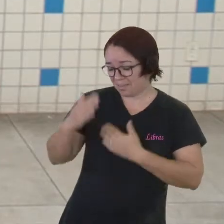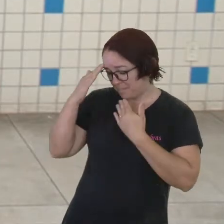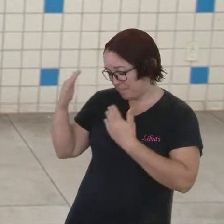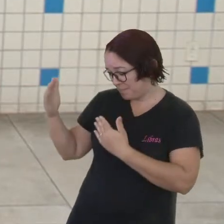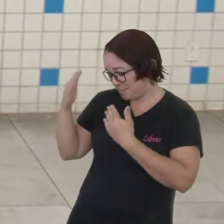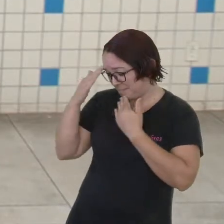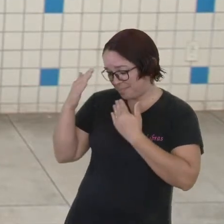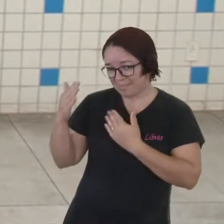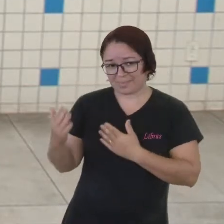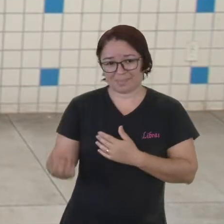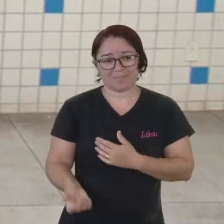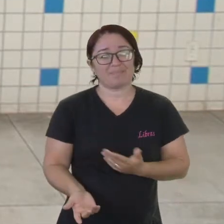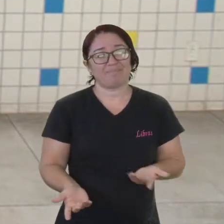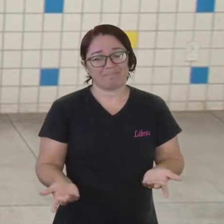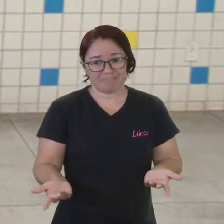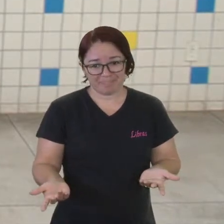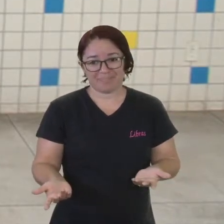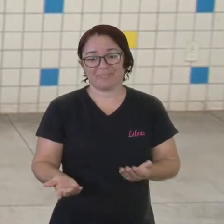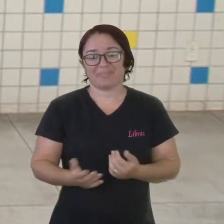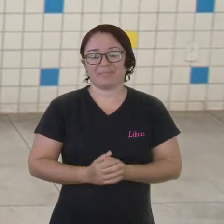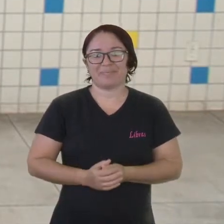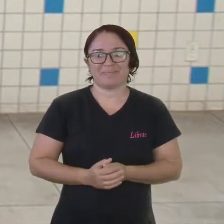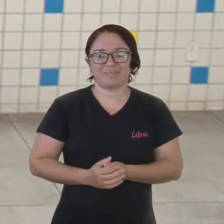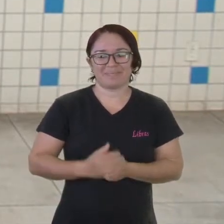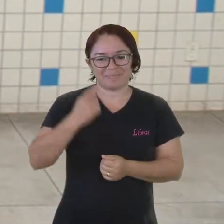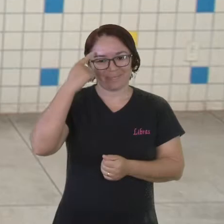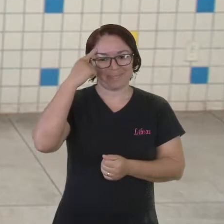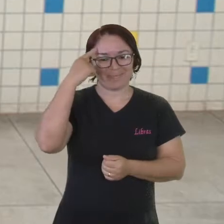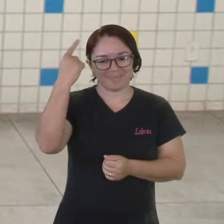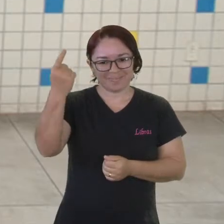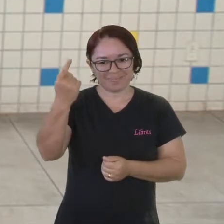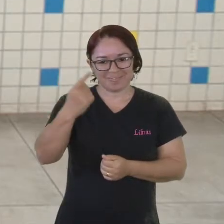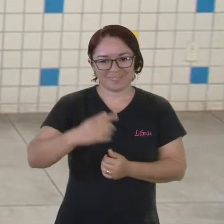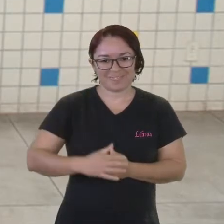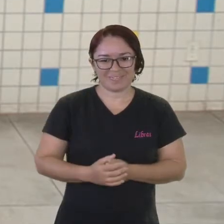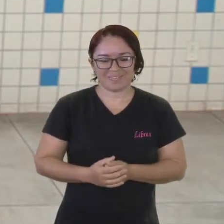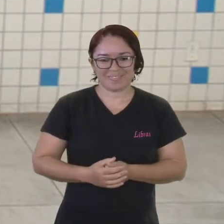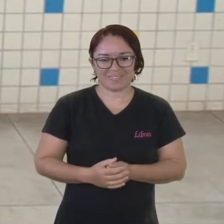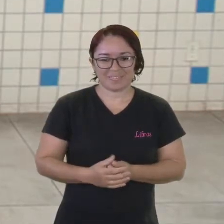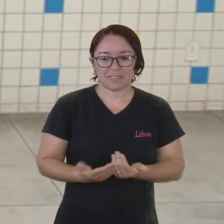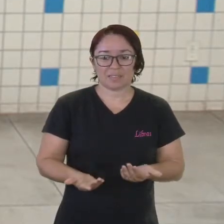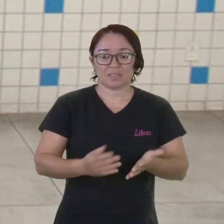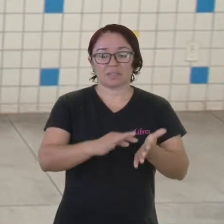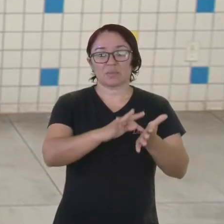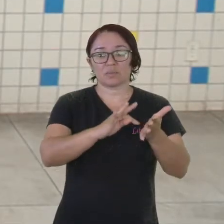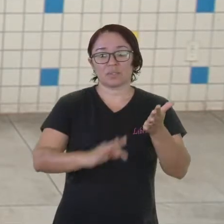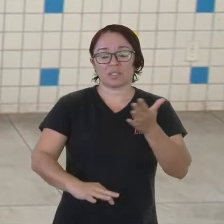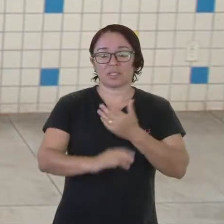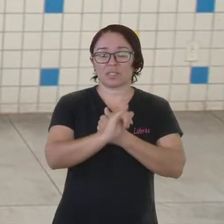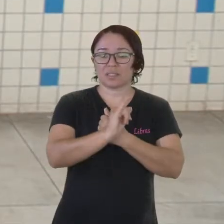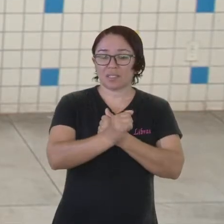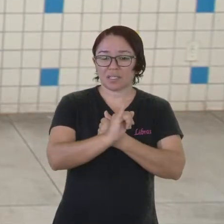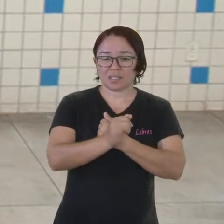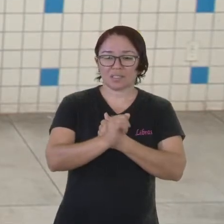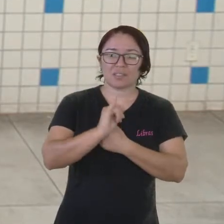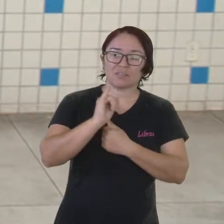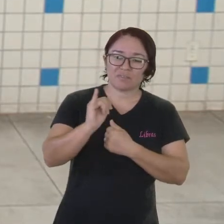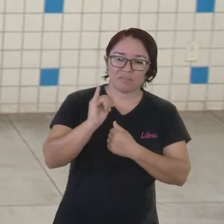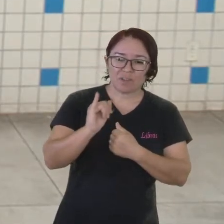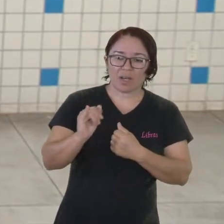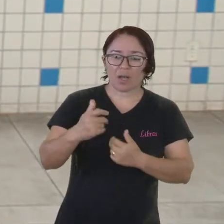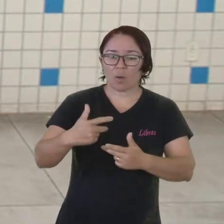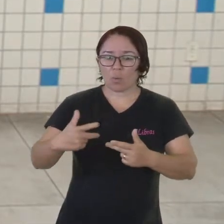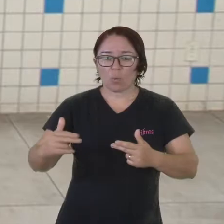prestou, que ele trocou o pneu. Então, como nós vimos, ele narra um acontecimento do cotidiano. O que